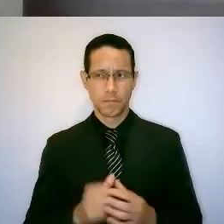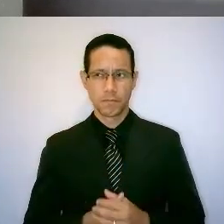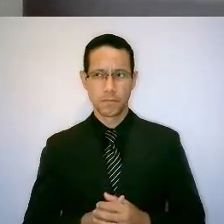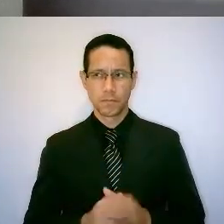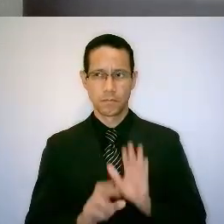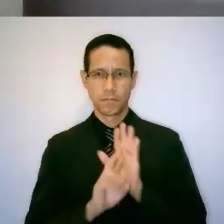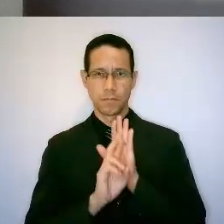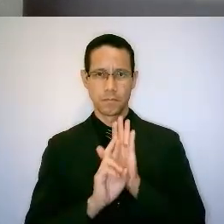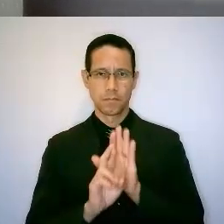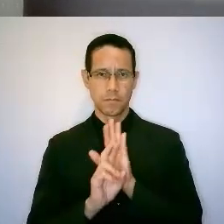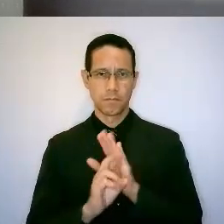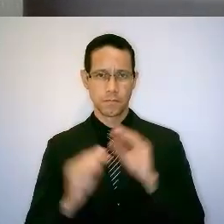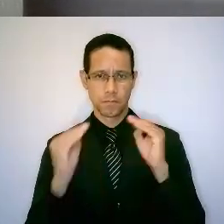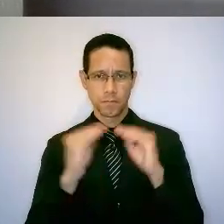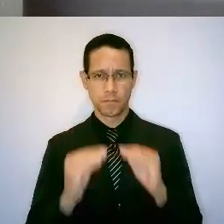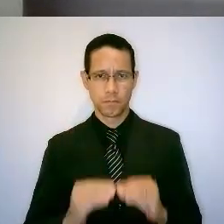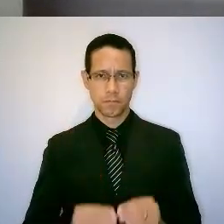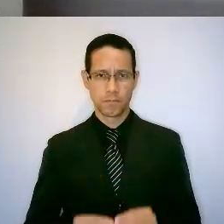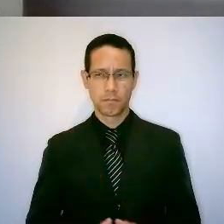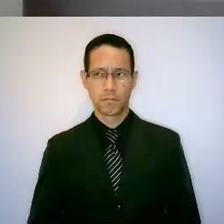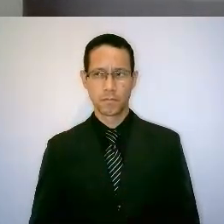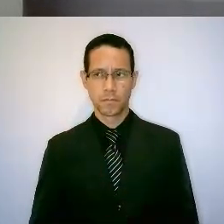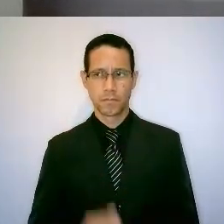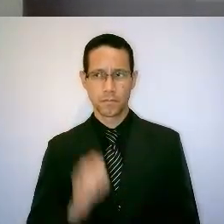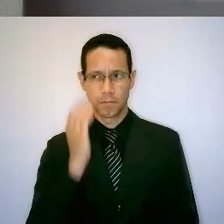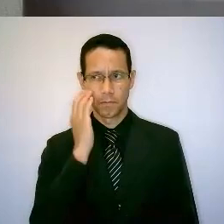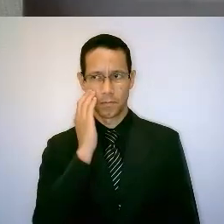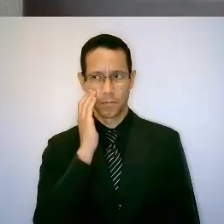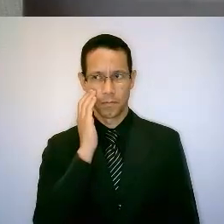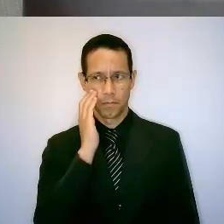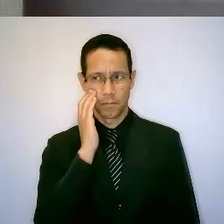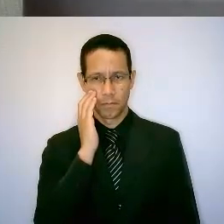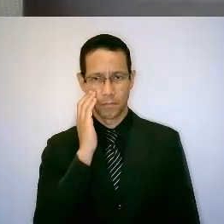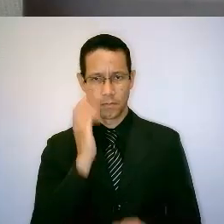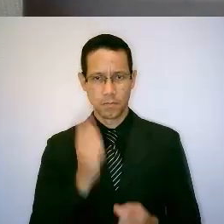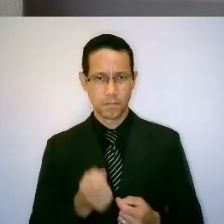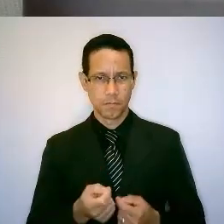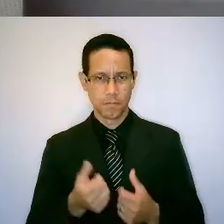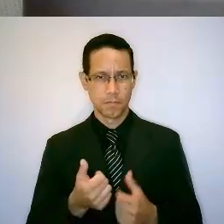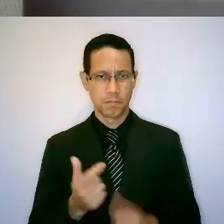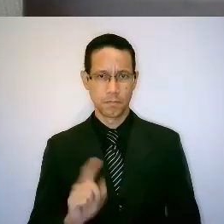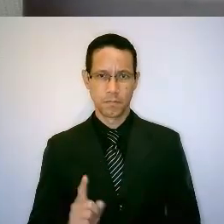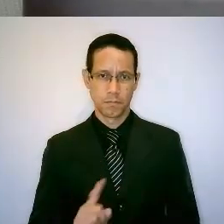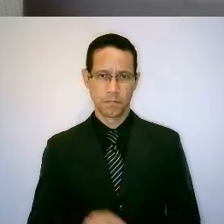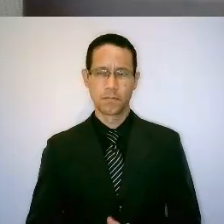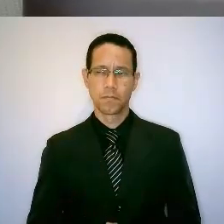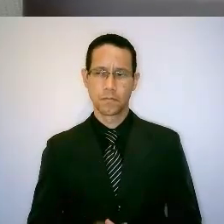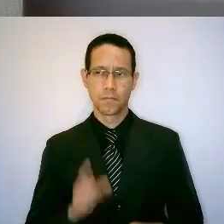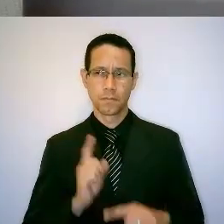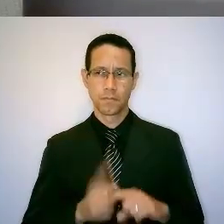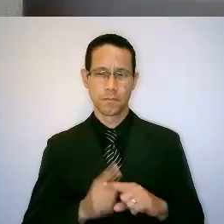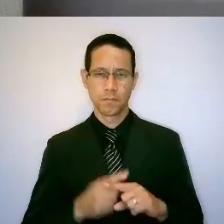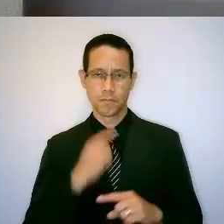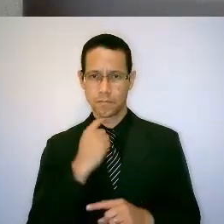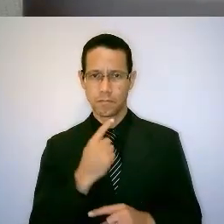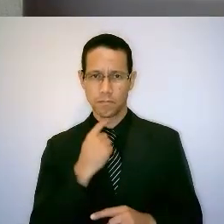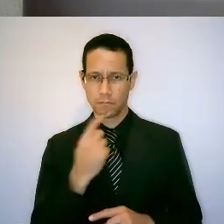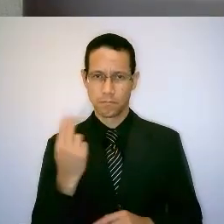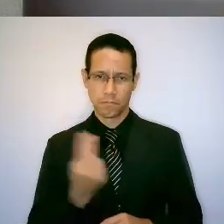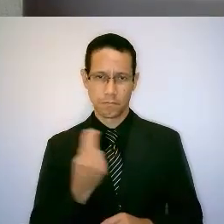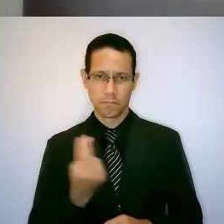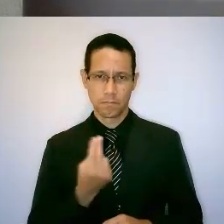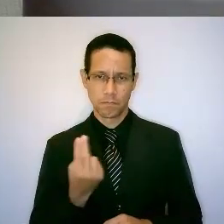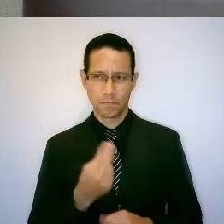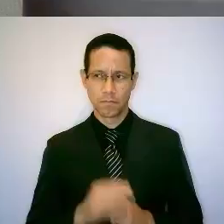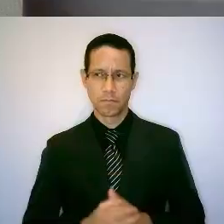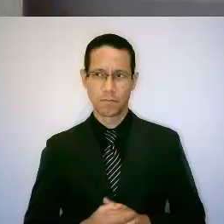nesse sentido ou seja entender que o recurso não deve ser provido exatamente por essa impossibilidade aqui indicada